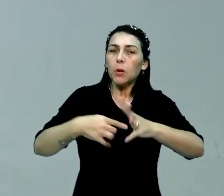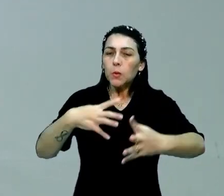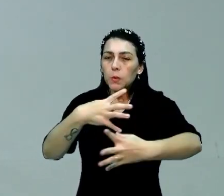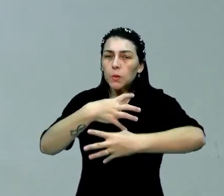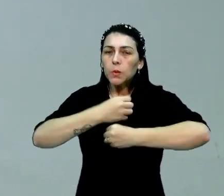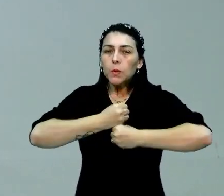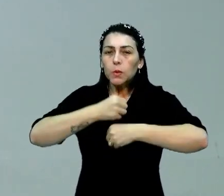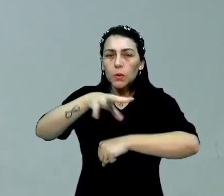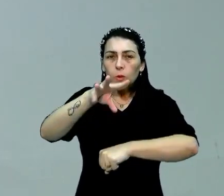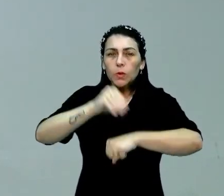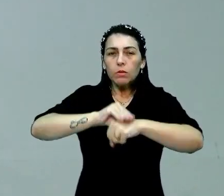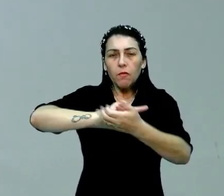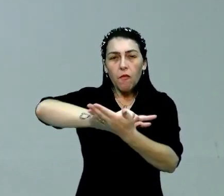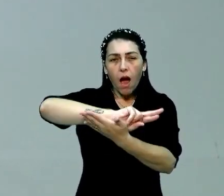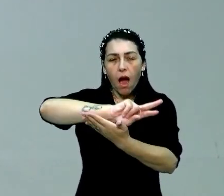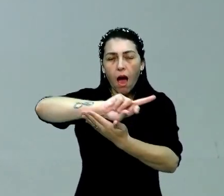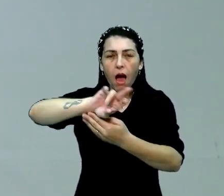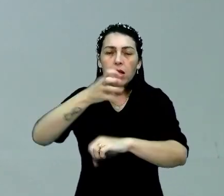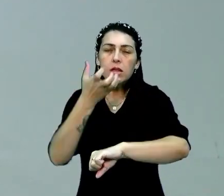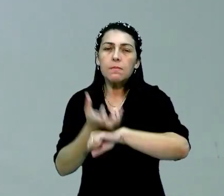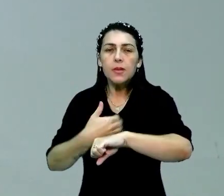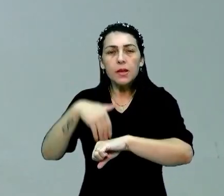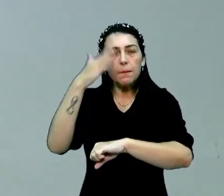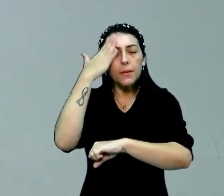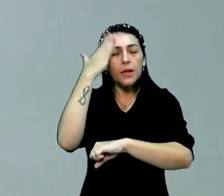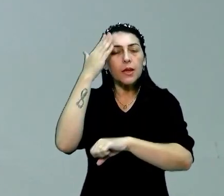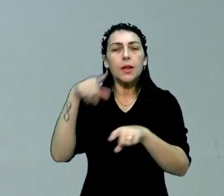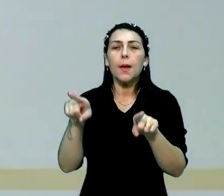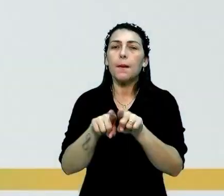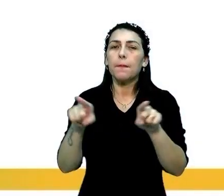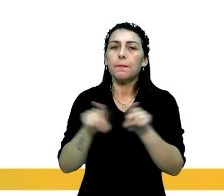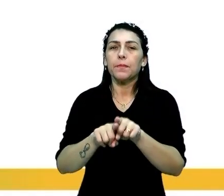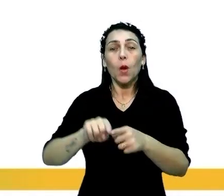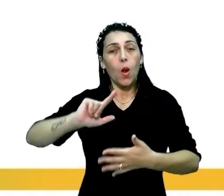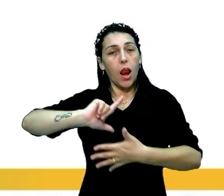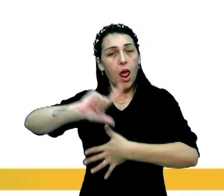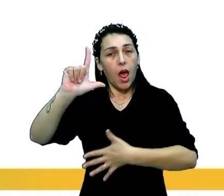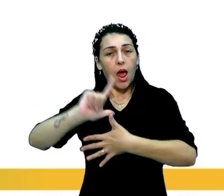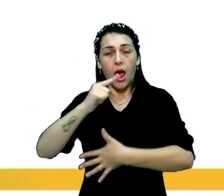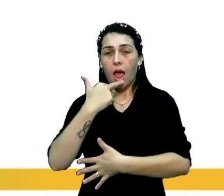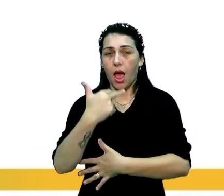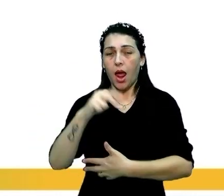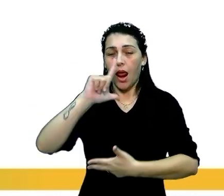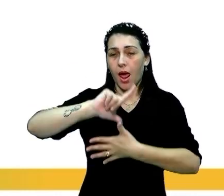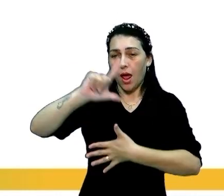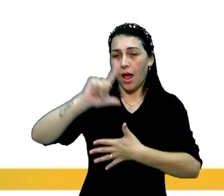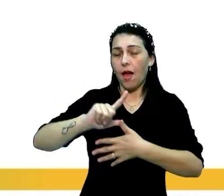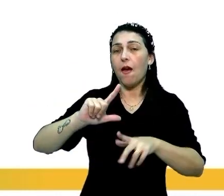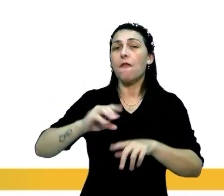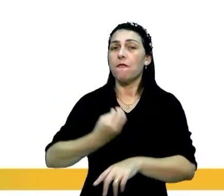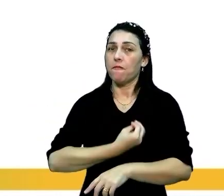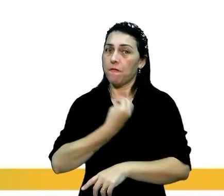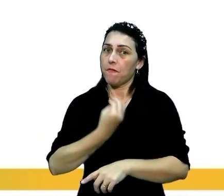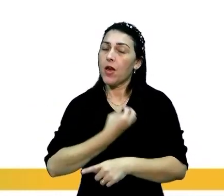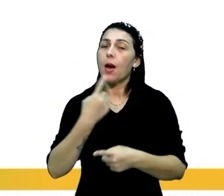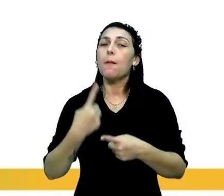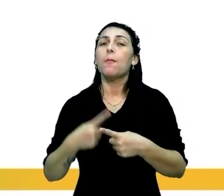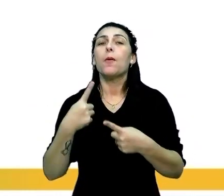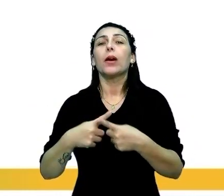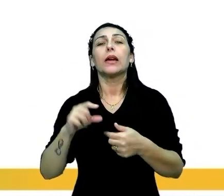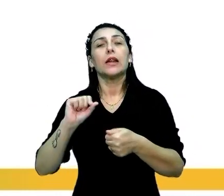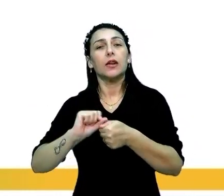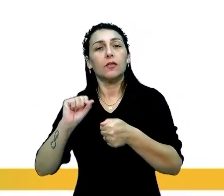de conhecimento em diversas áreas, diversos saberes. Eu abarco um latim, é língua morta, mas ela é viva porque ela faz esse